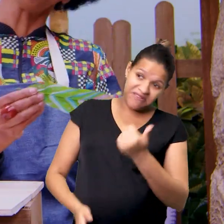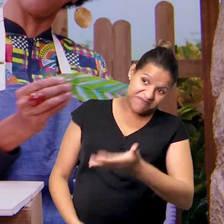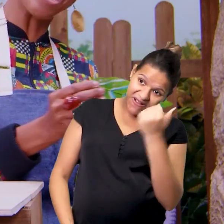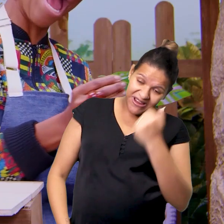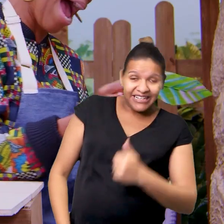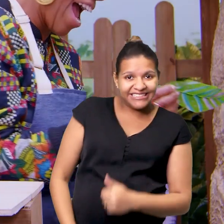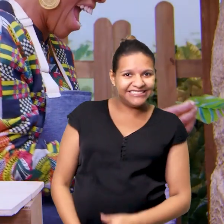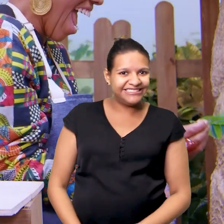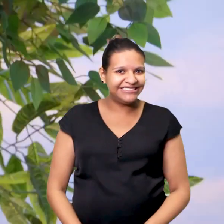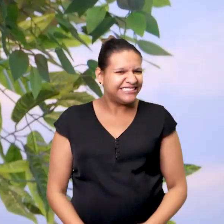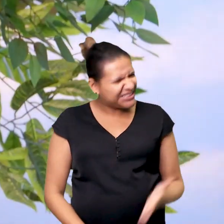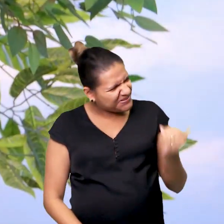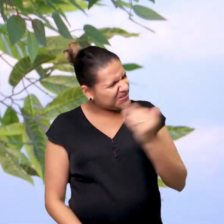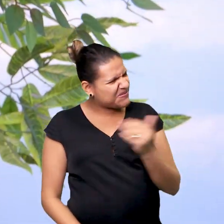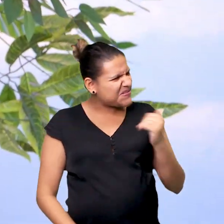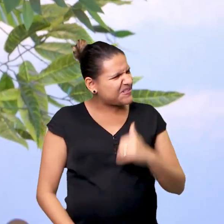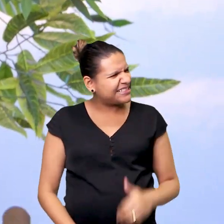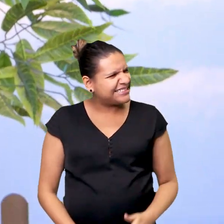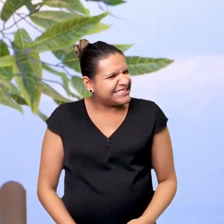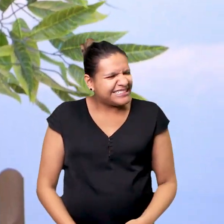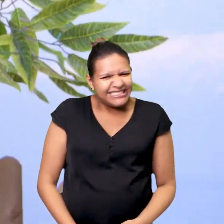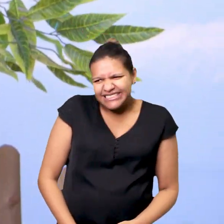vem comigo. Eles se aproximam da árvore.